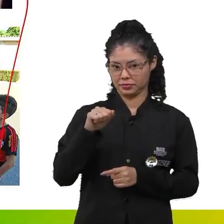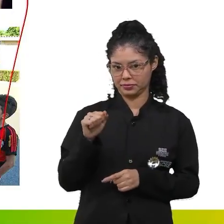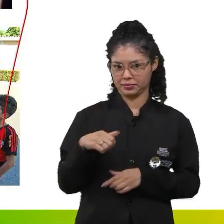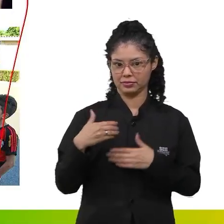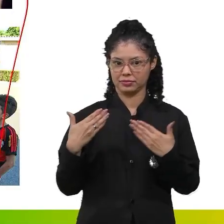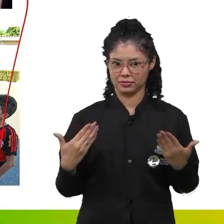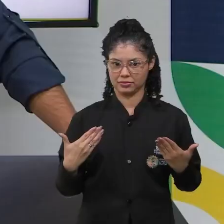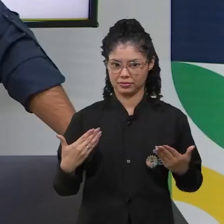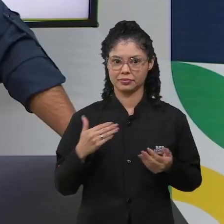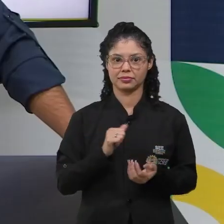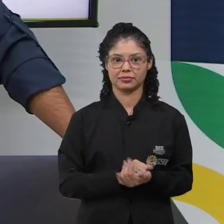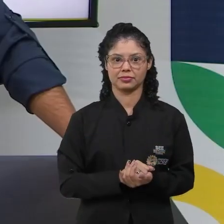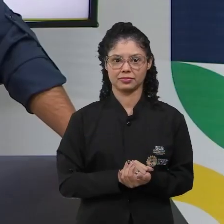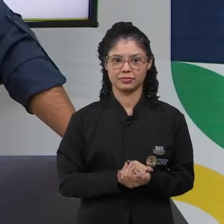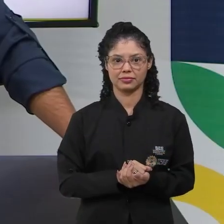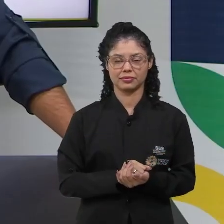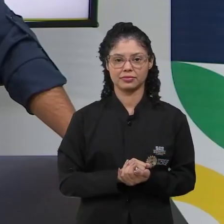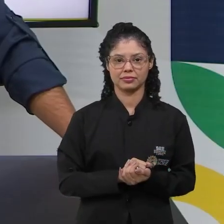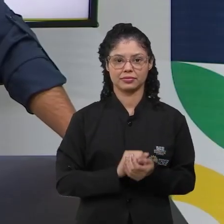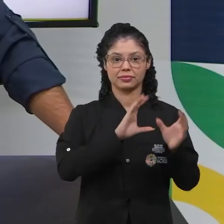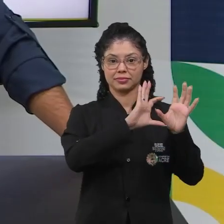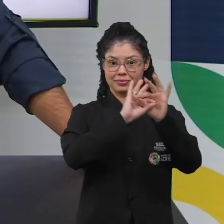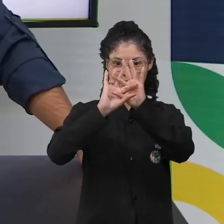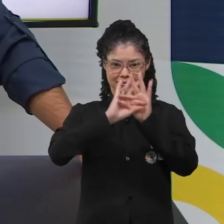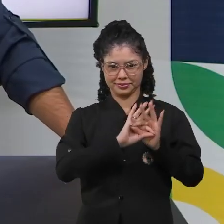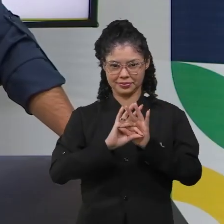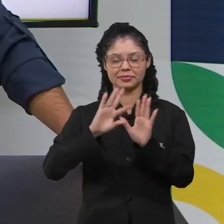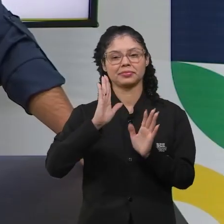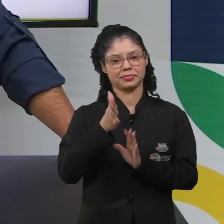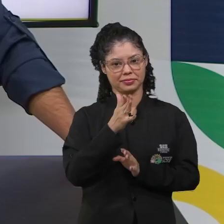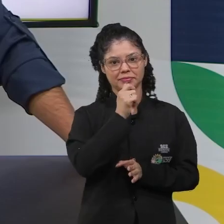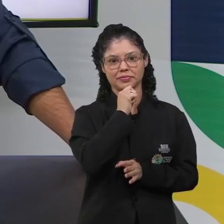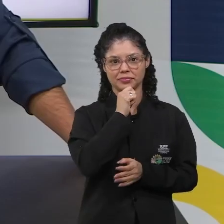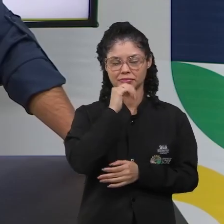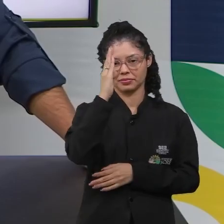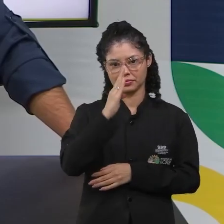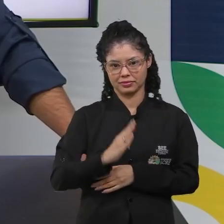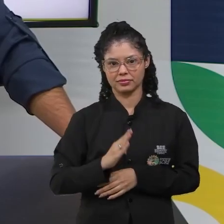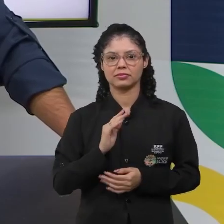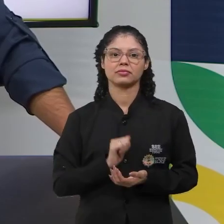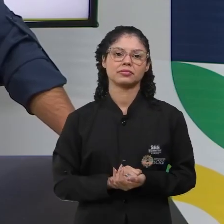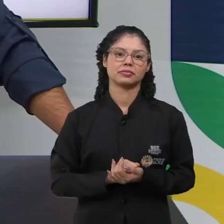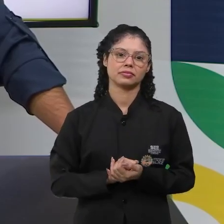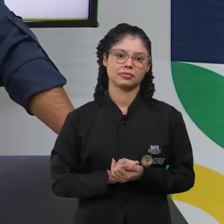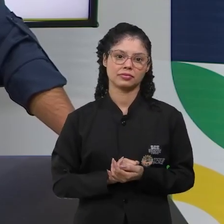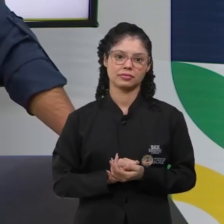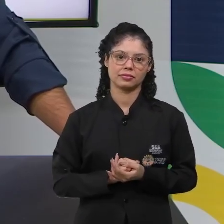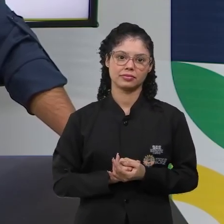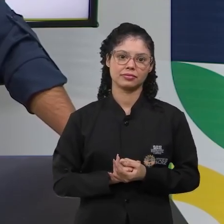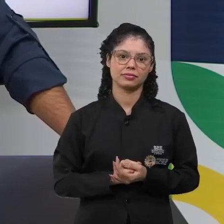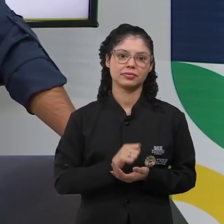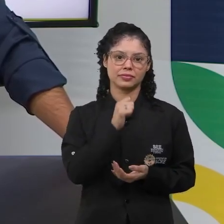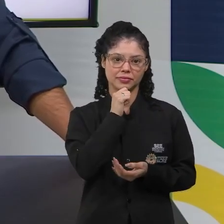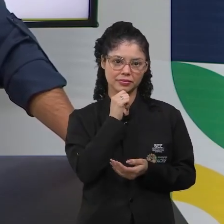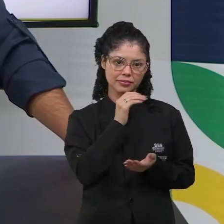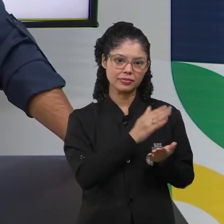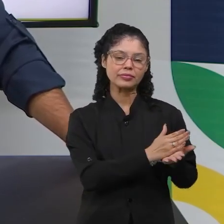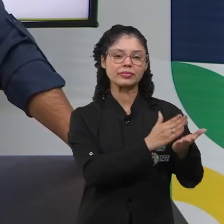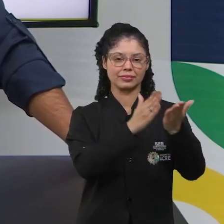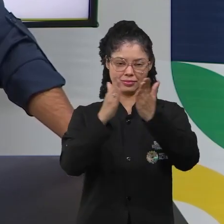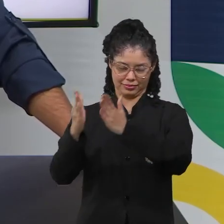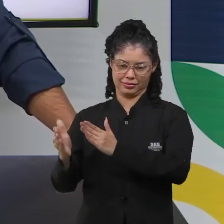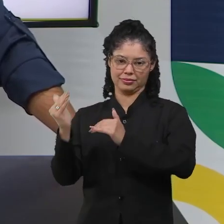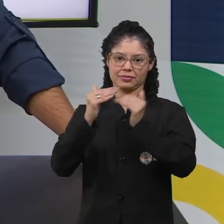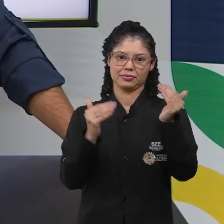como a Olimpíada já aconteceu no Brasil, a tocha olímpica passou